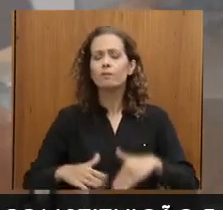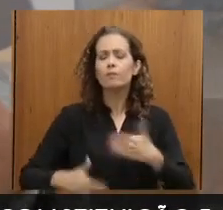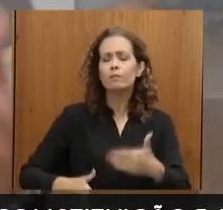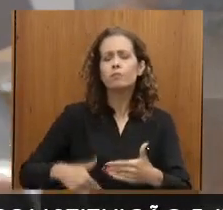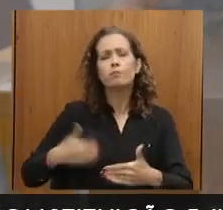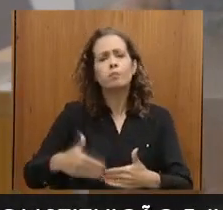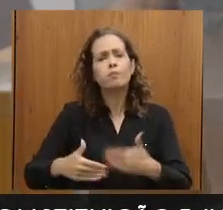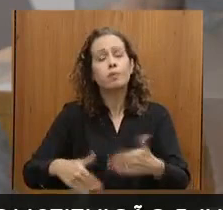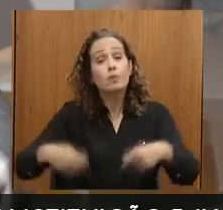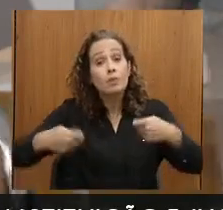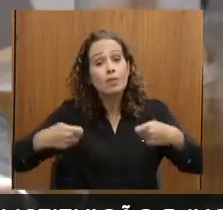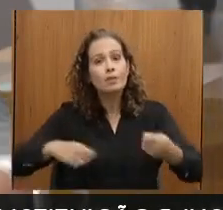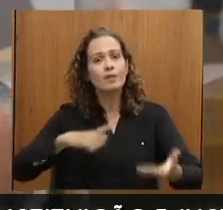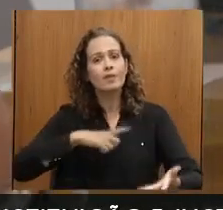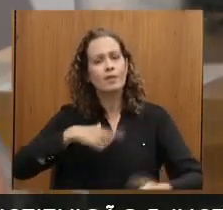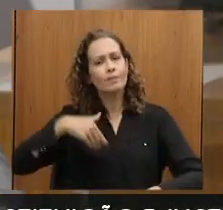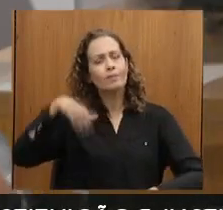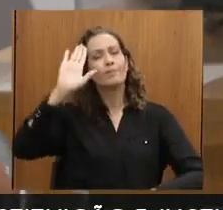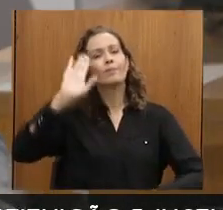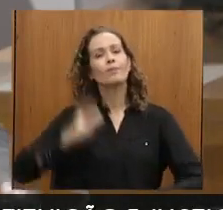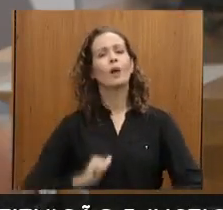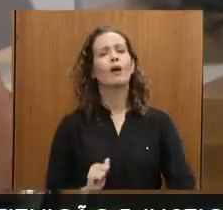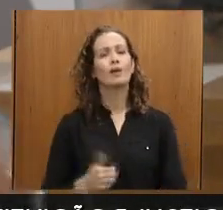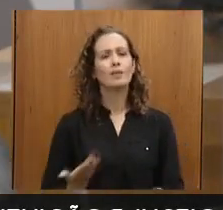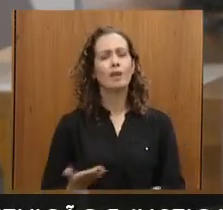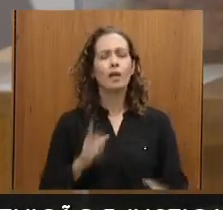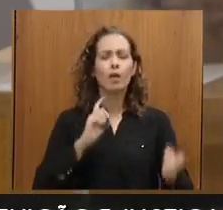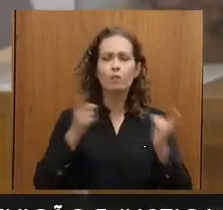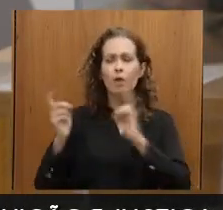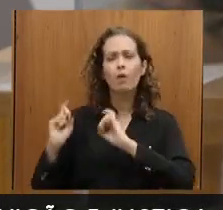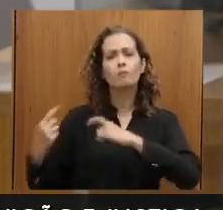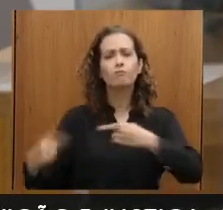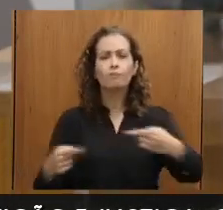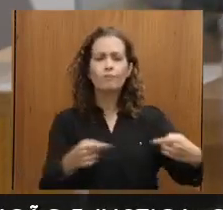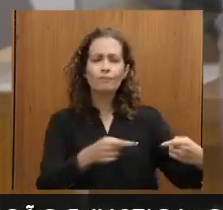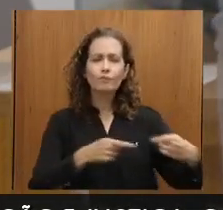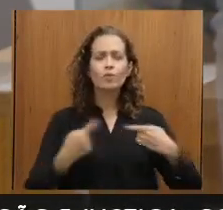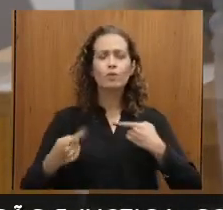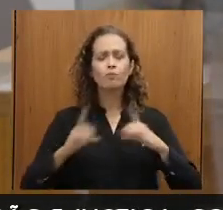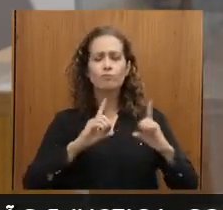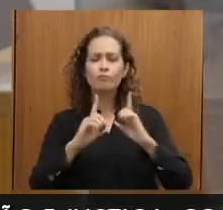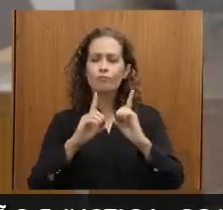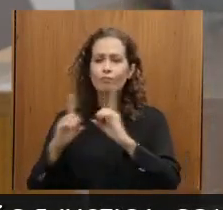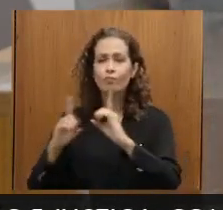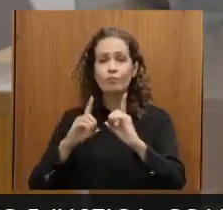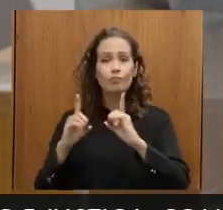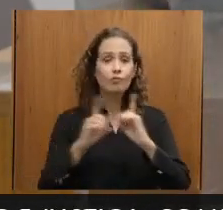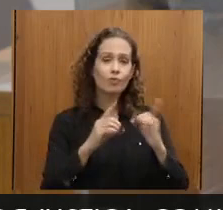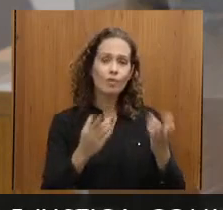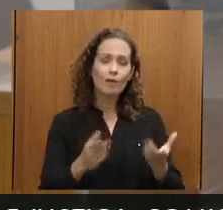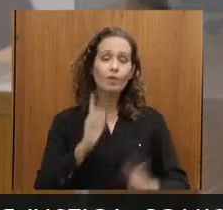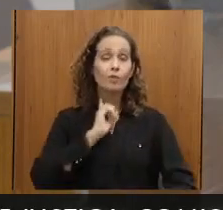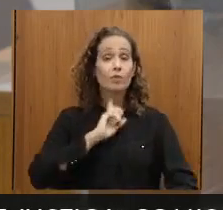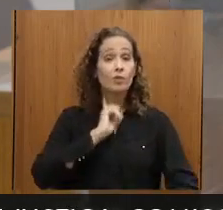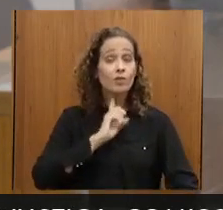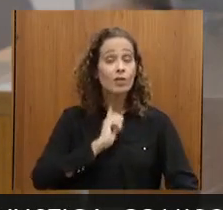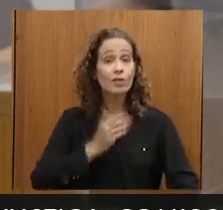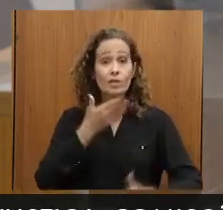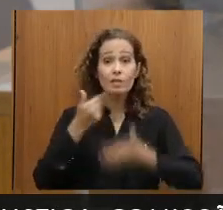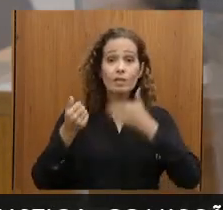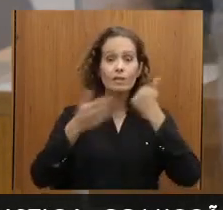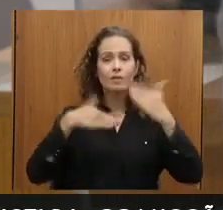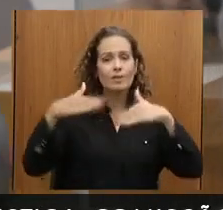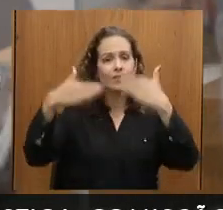exista cada vez mais, espaços de discussão, espaços de debate e espaços de construção de uma Minas Gerais cada vez melhor,